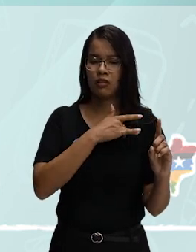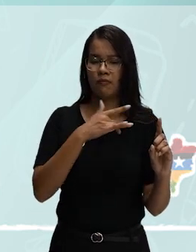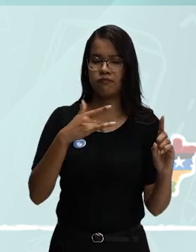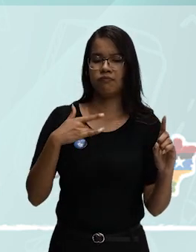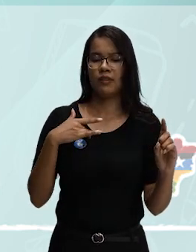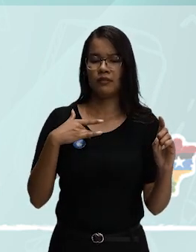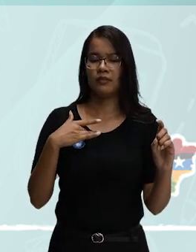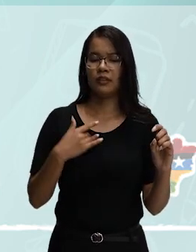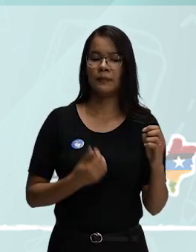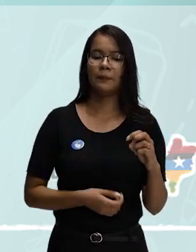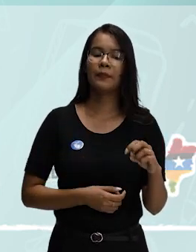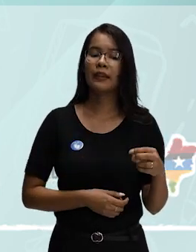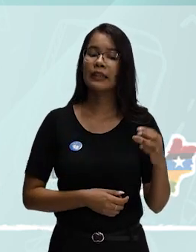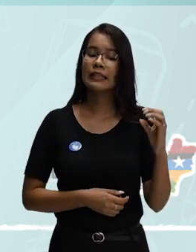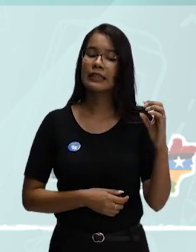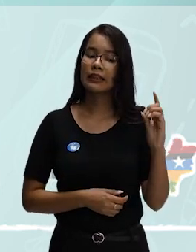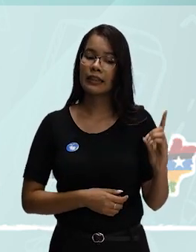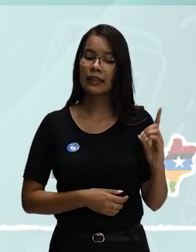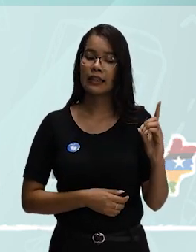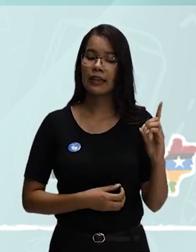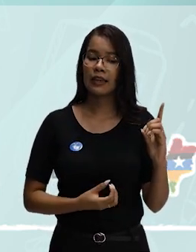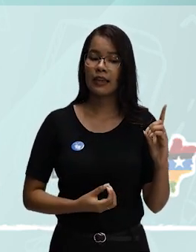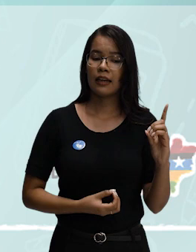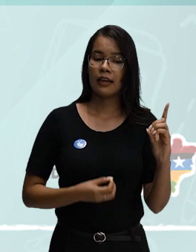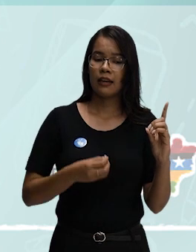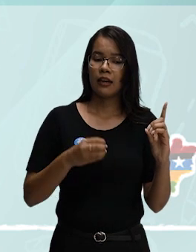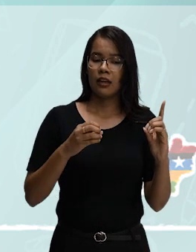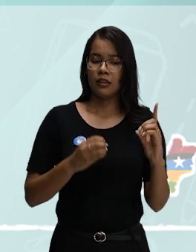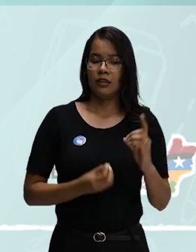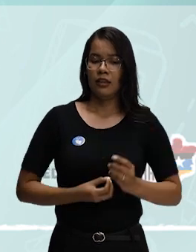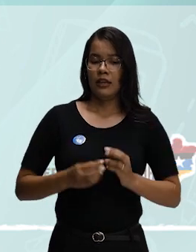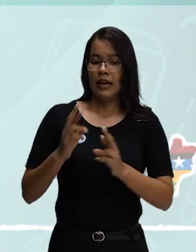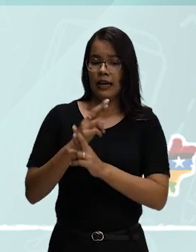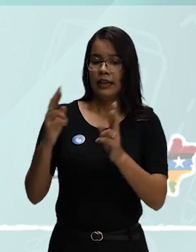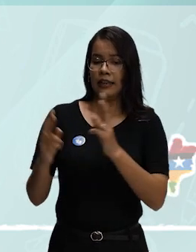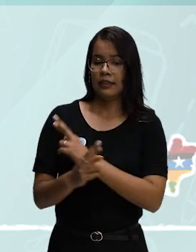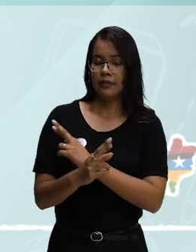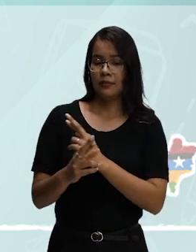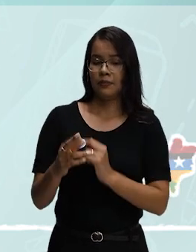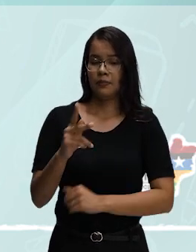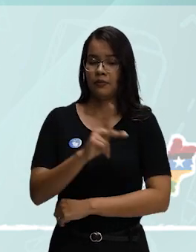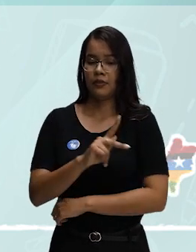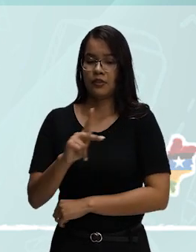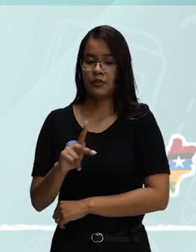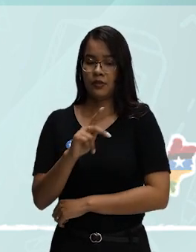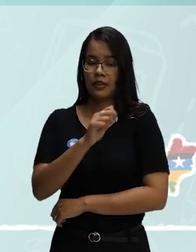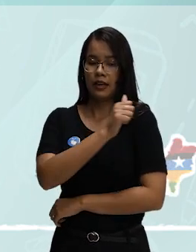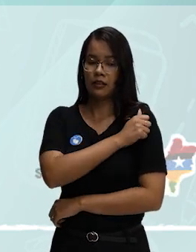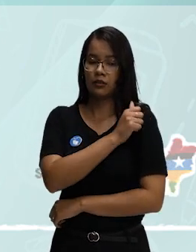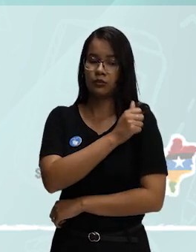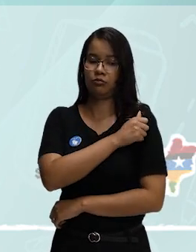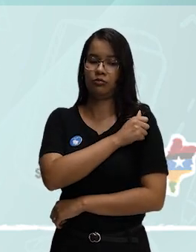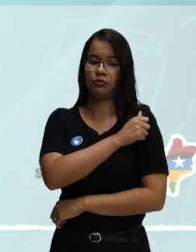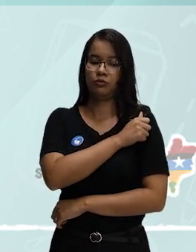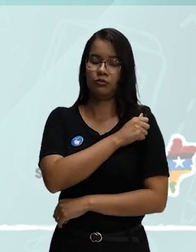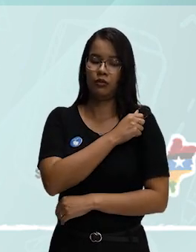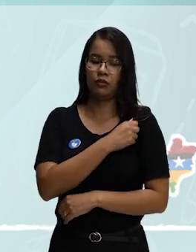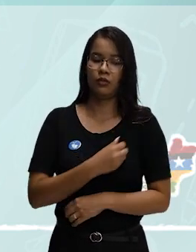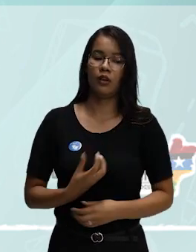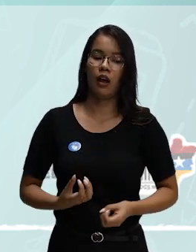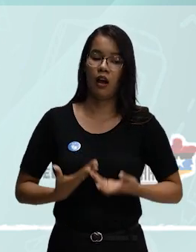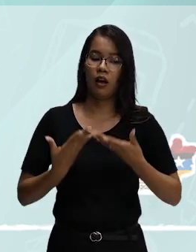entre professor e aluno ou repensar o uso do português no Brasil? Bom, quando ele diz busca de uma identidade